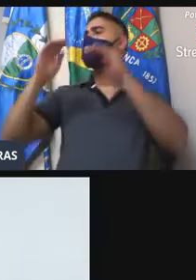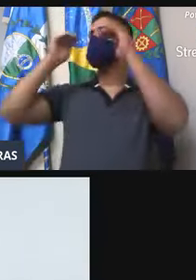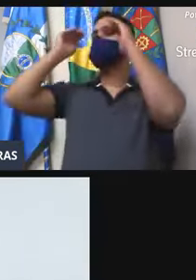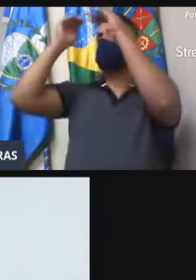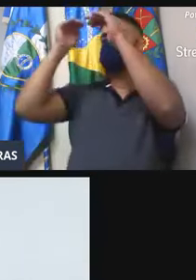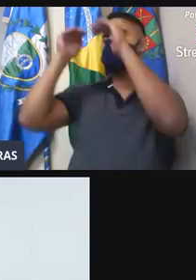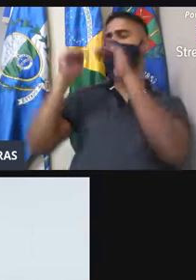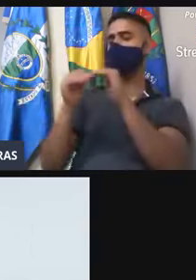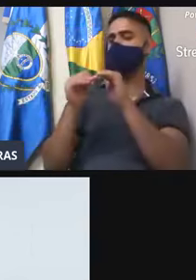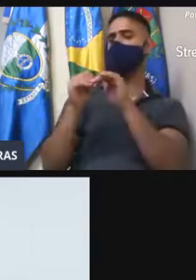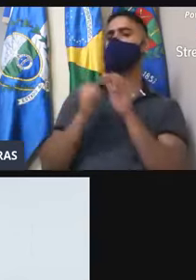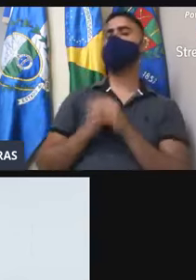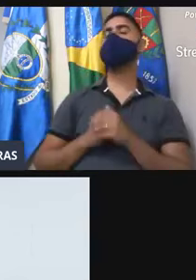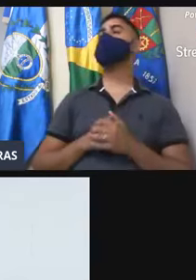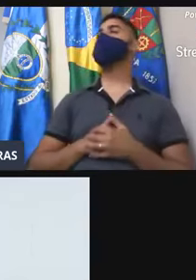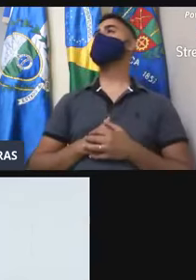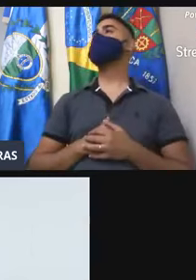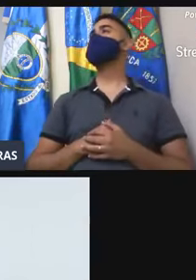condições